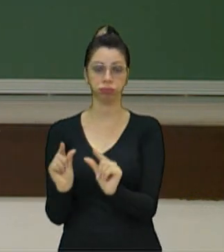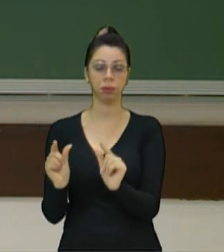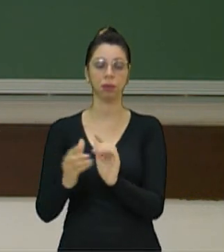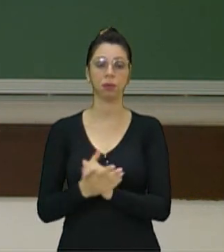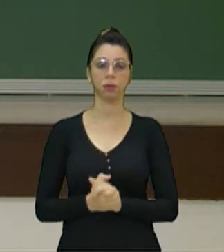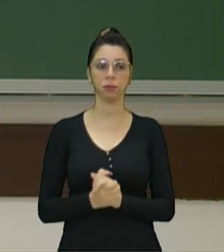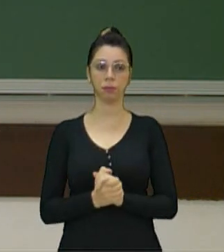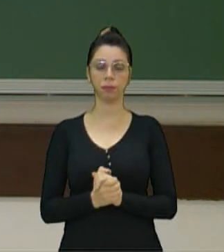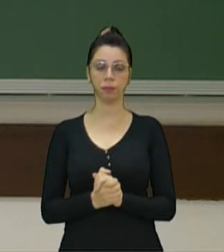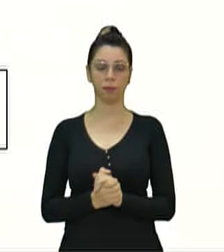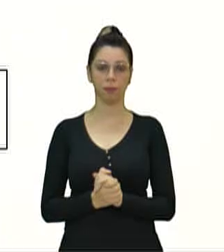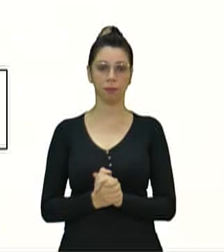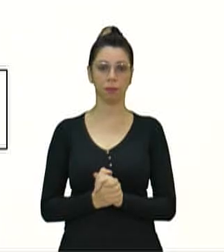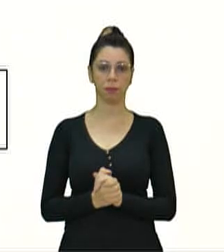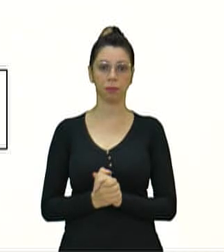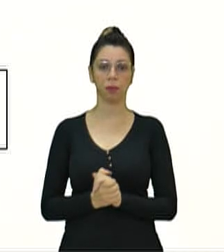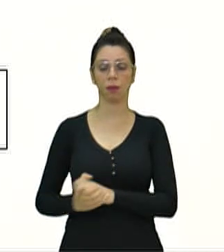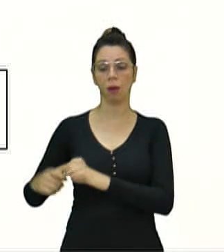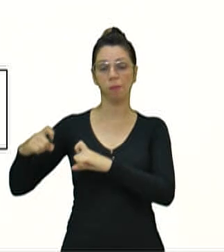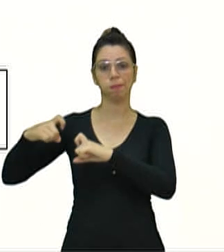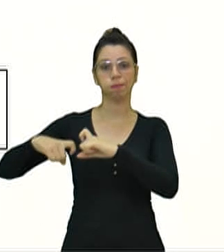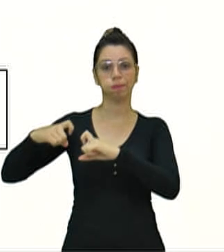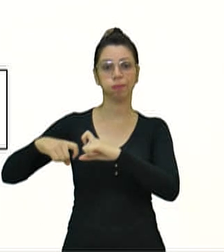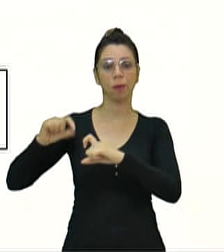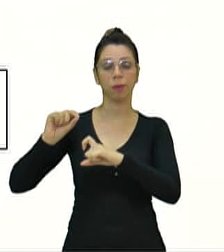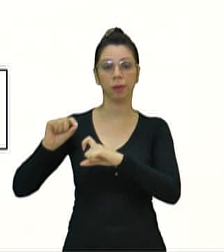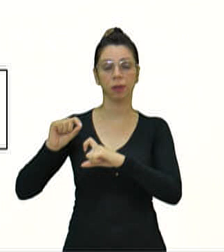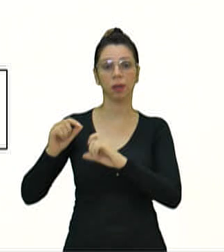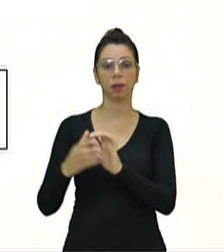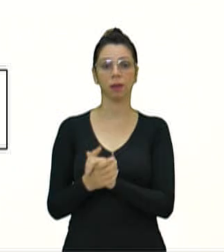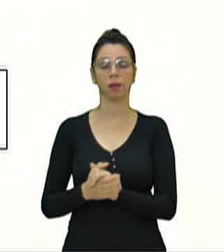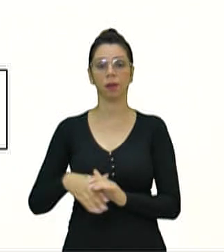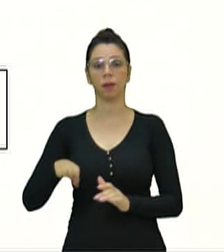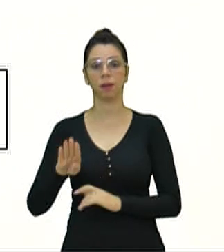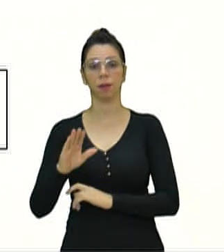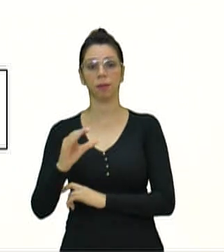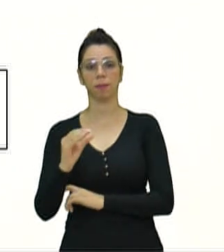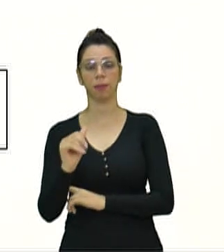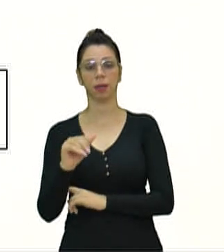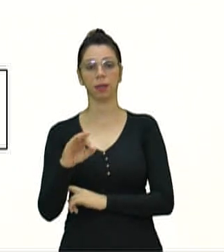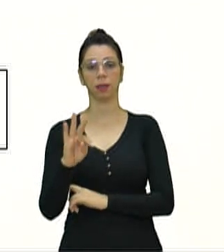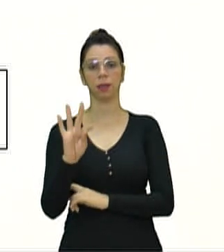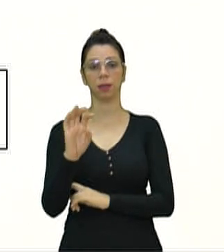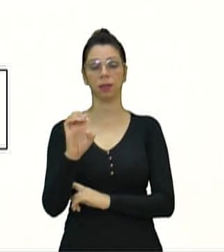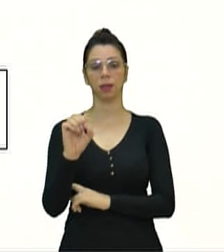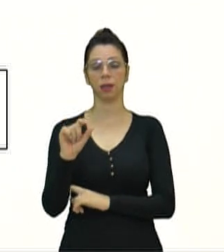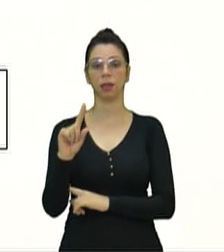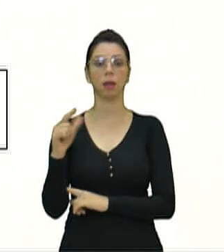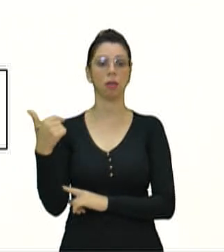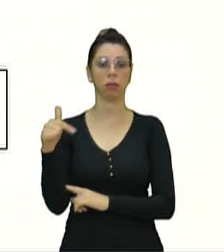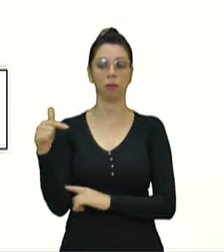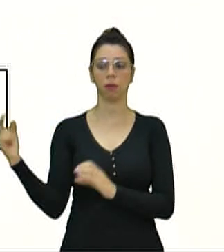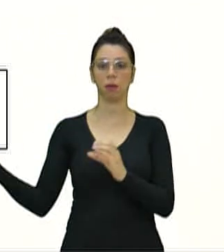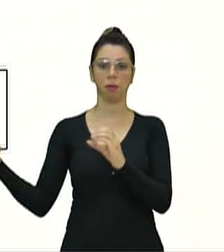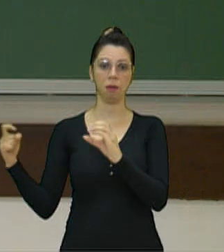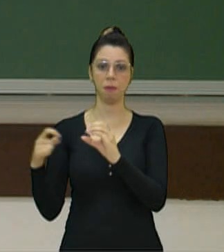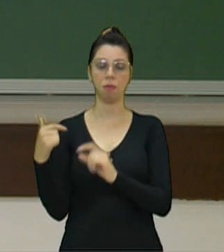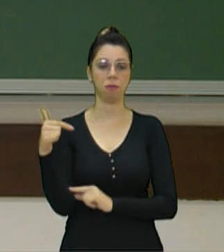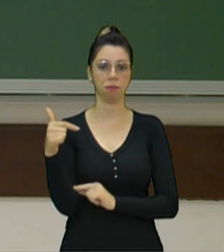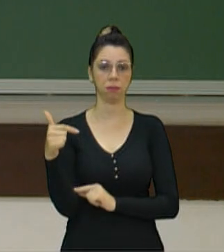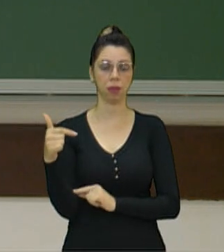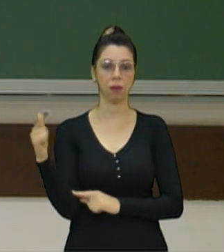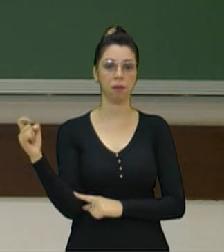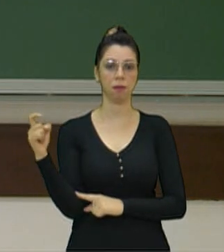Na reprodução sexuada que ocorre em bactérias, não há a participação de gametas. São casos especiais, é